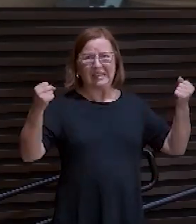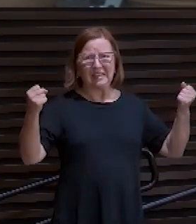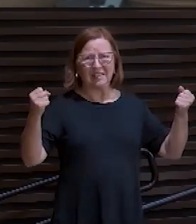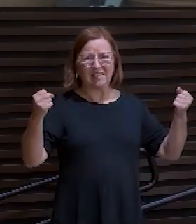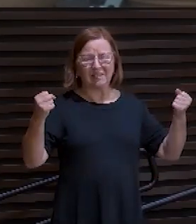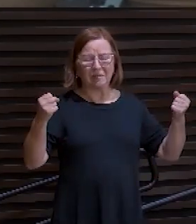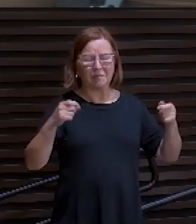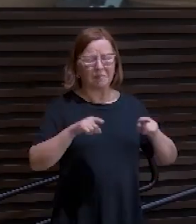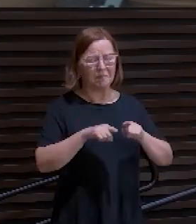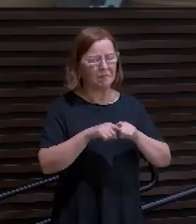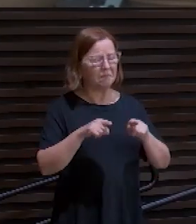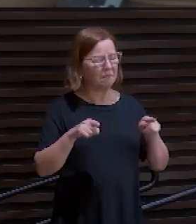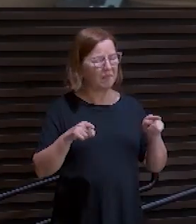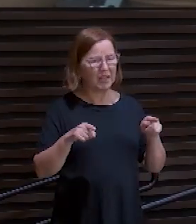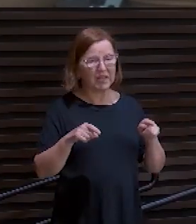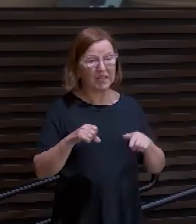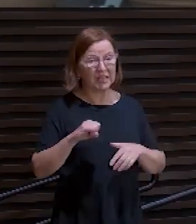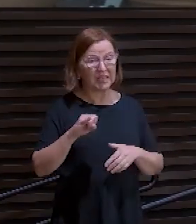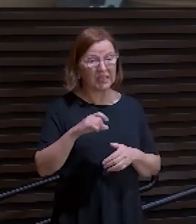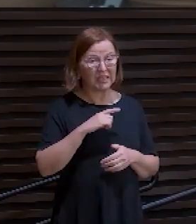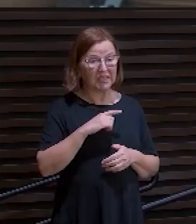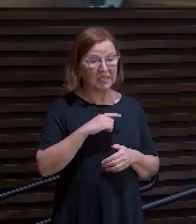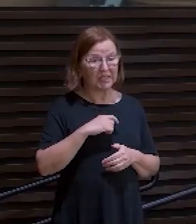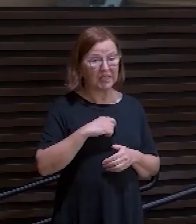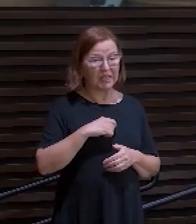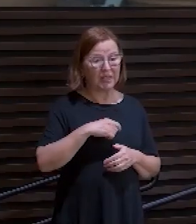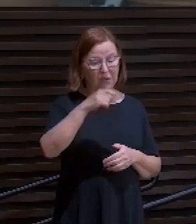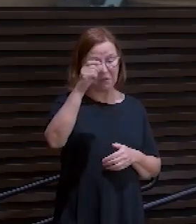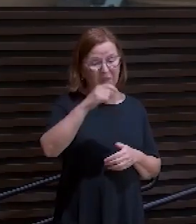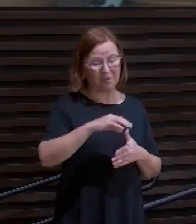Eles simplesmente desejam viver.